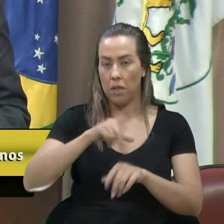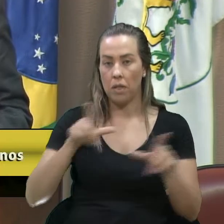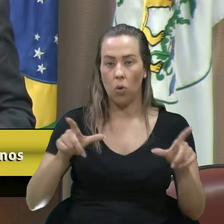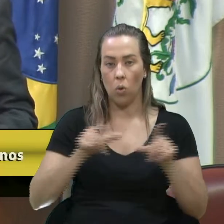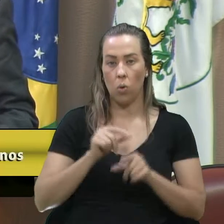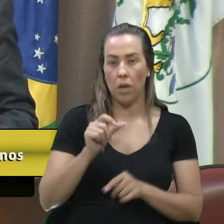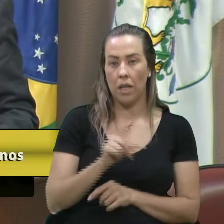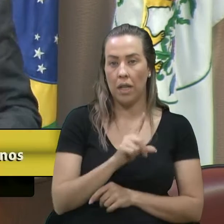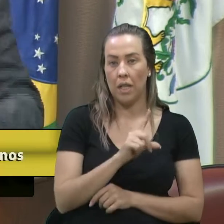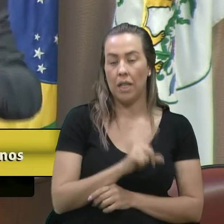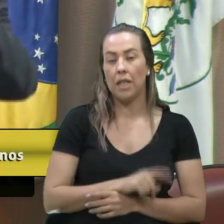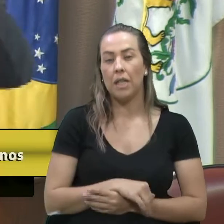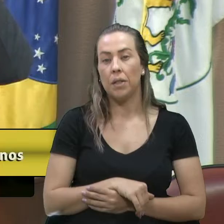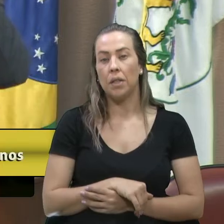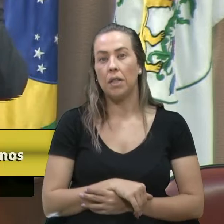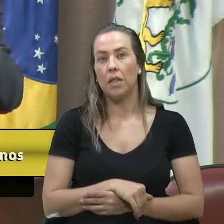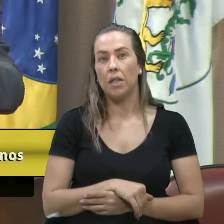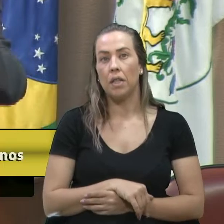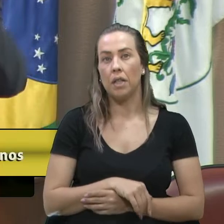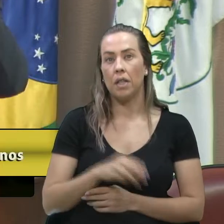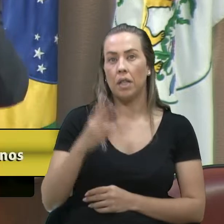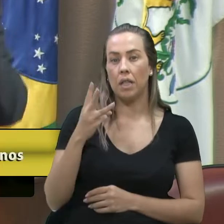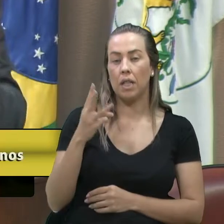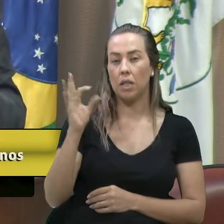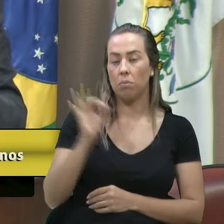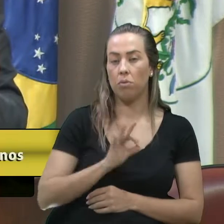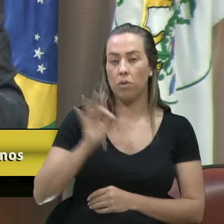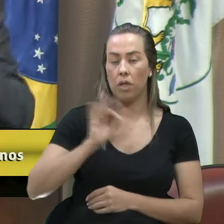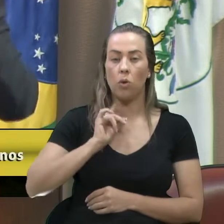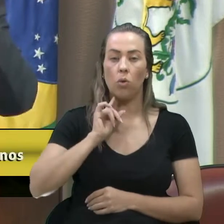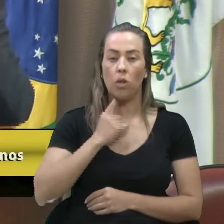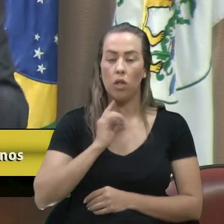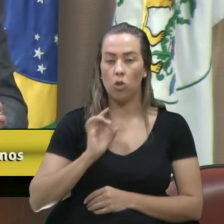apenas, senhoras e senhores, 3%.